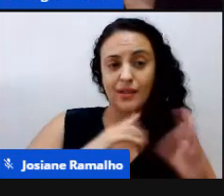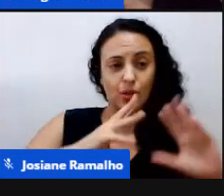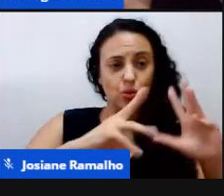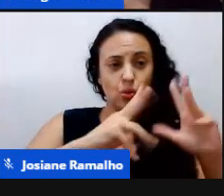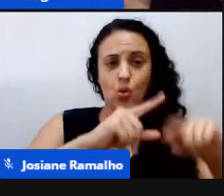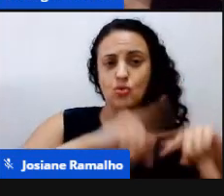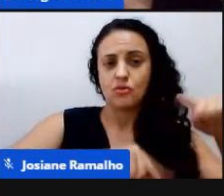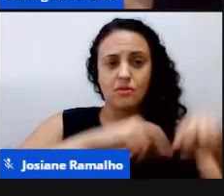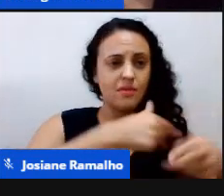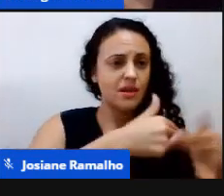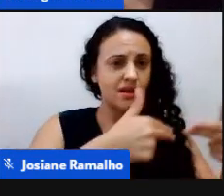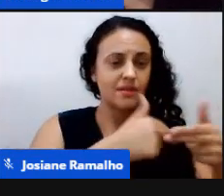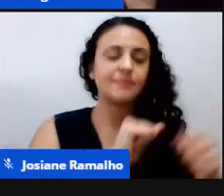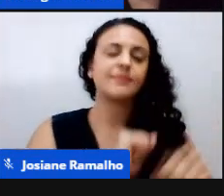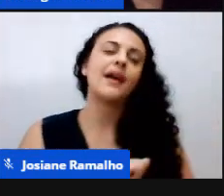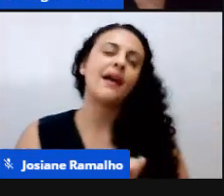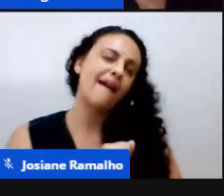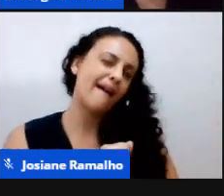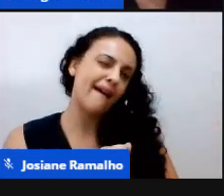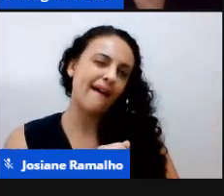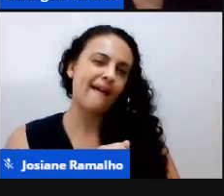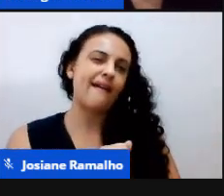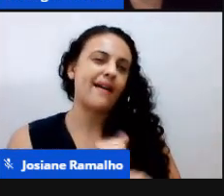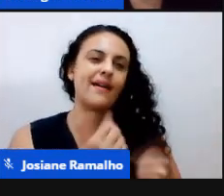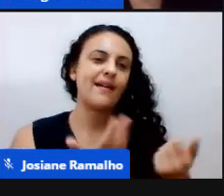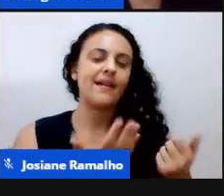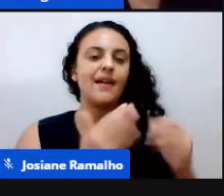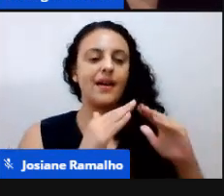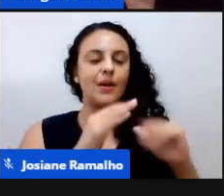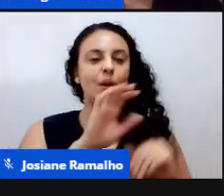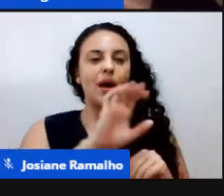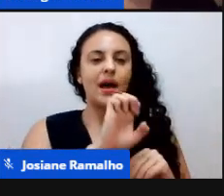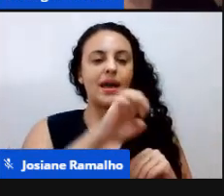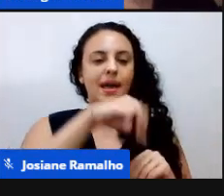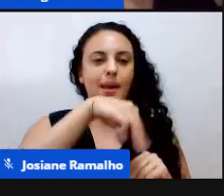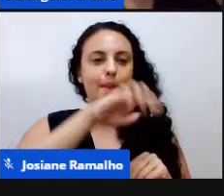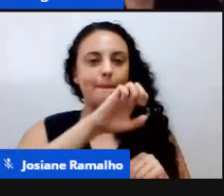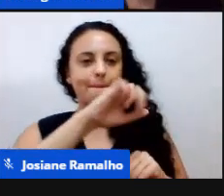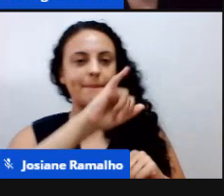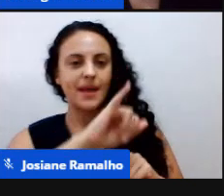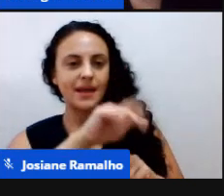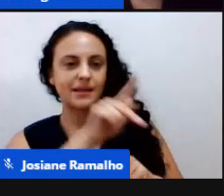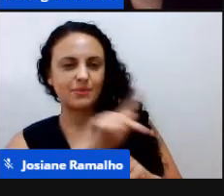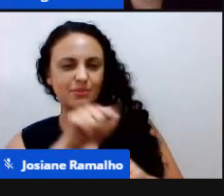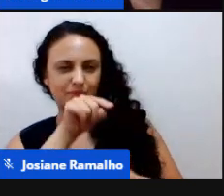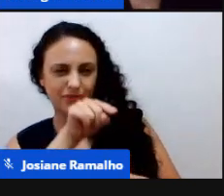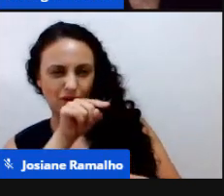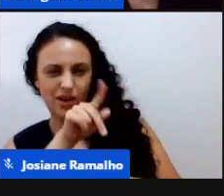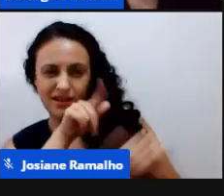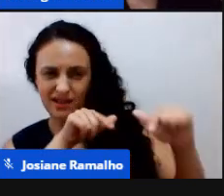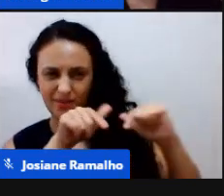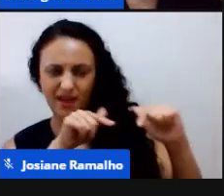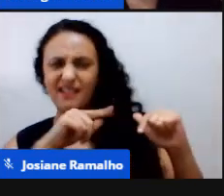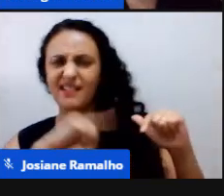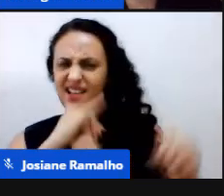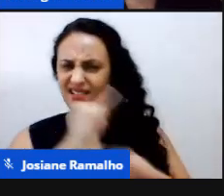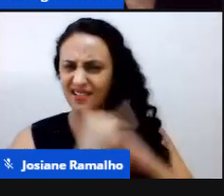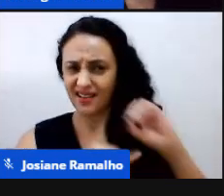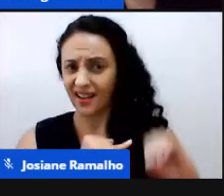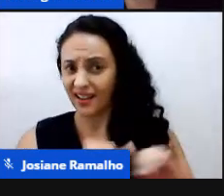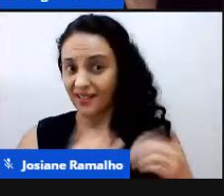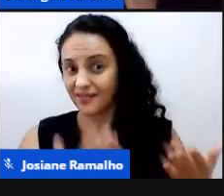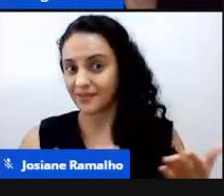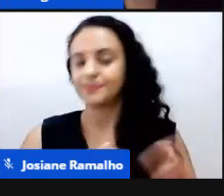os alunos têm internet lá, e aí o pai manda. Não importa a quantidade de aluno, o importante é que